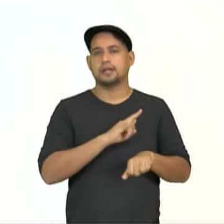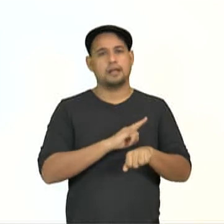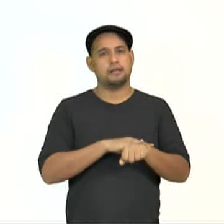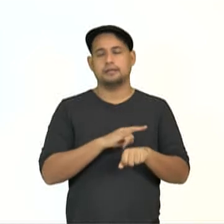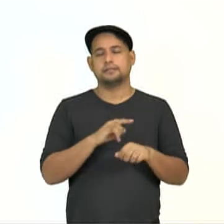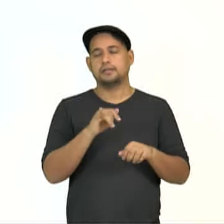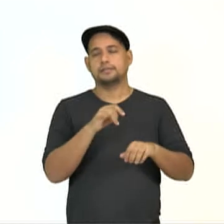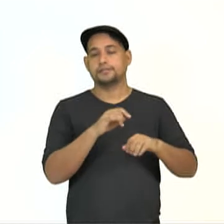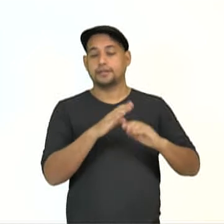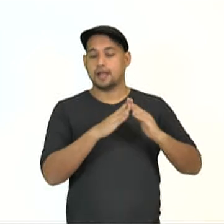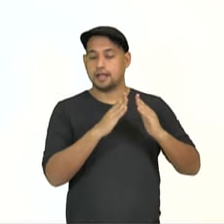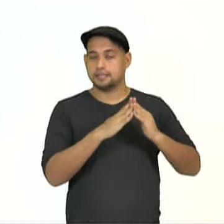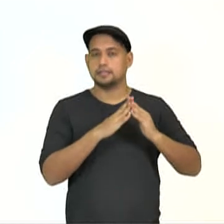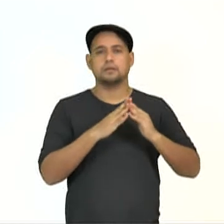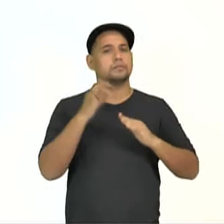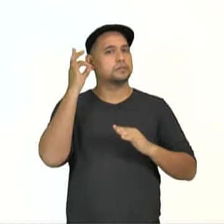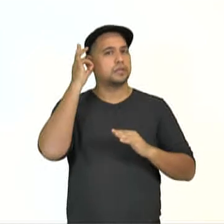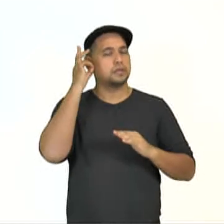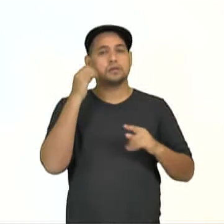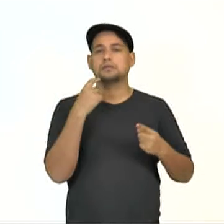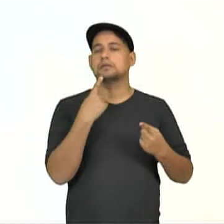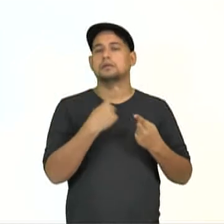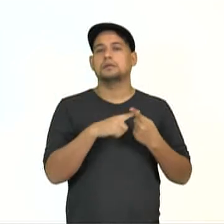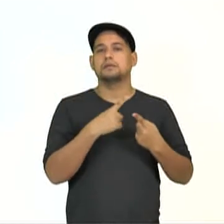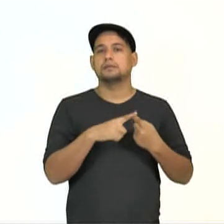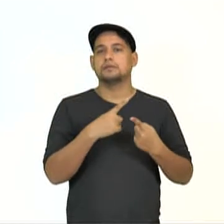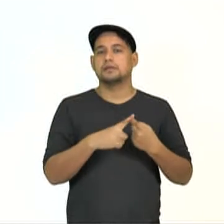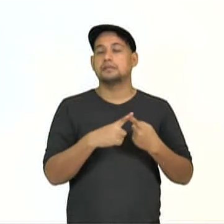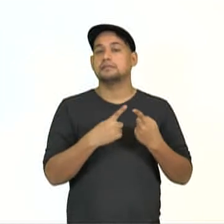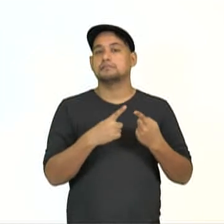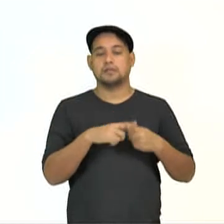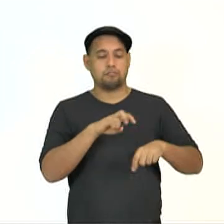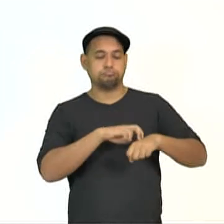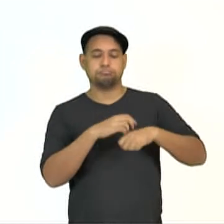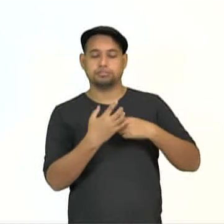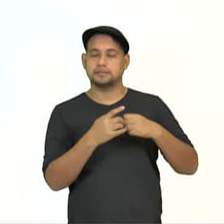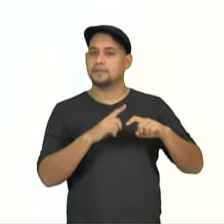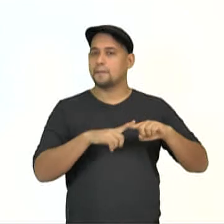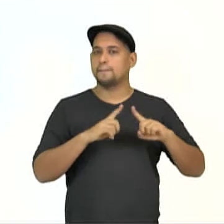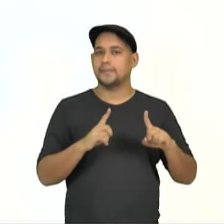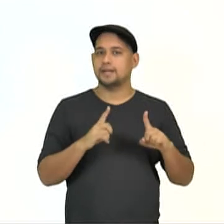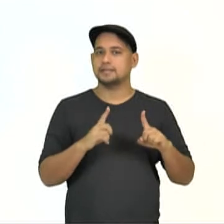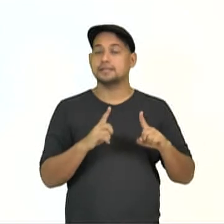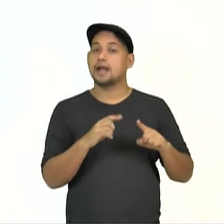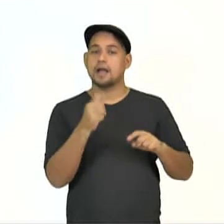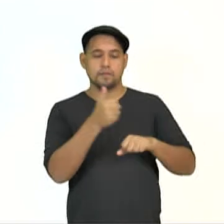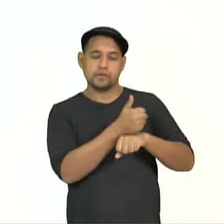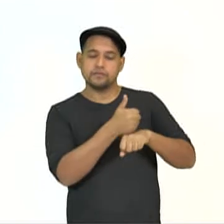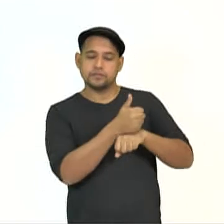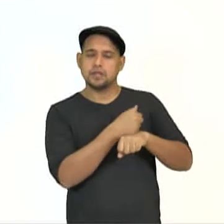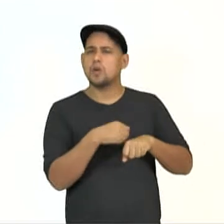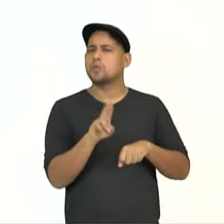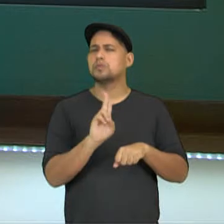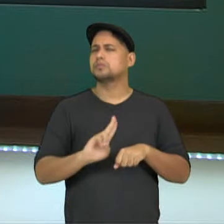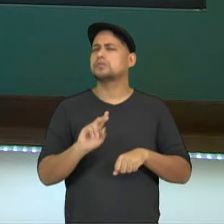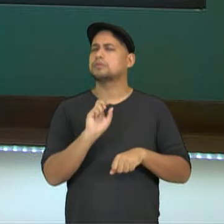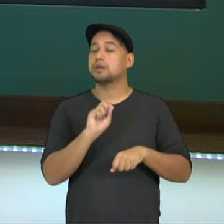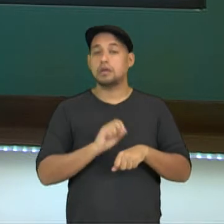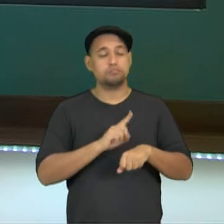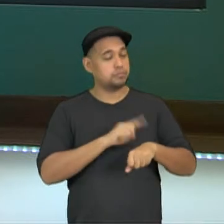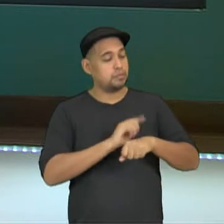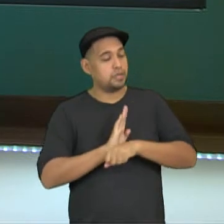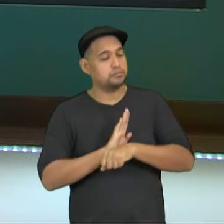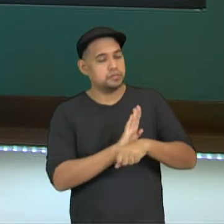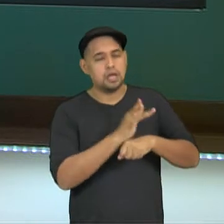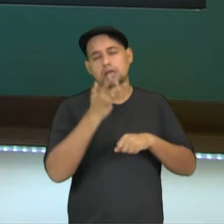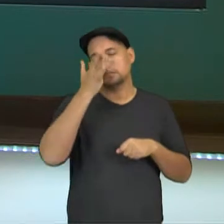Ponta Grossa, Paraná, por causa da Covid-19. Enquanto isso, a artesã usa o tempo para ajudar outras